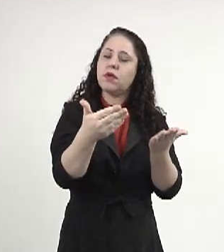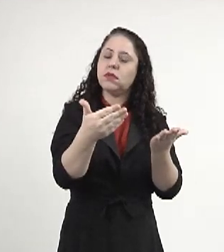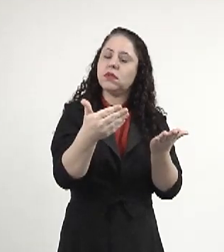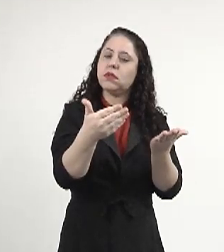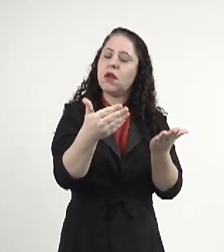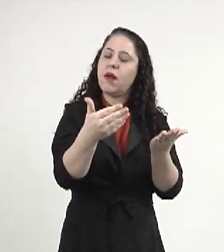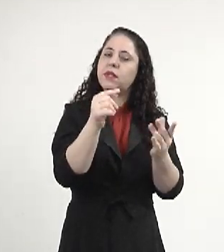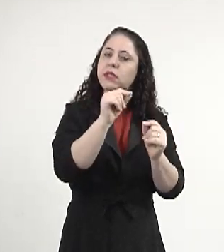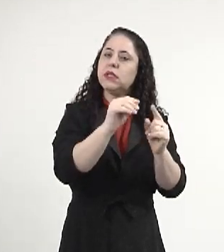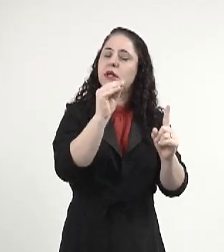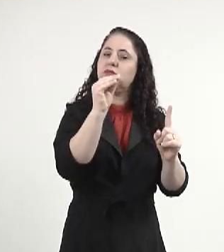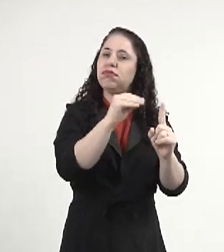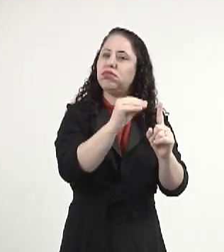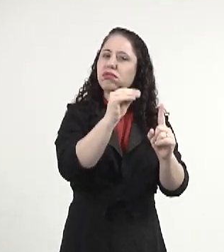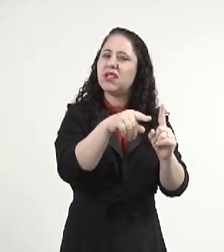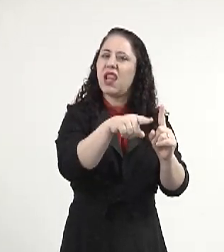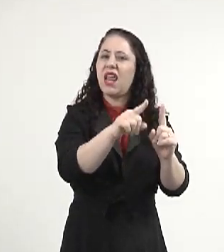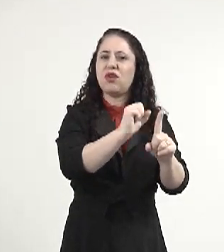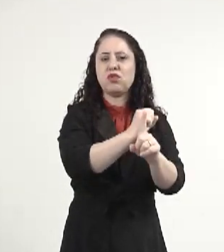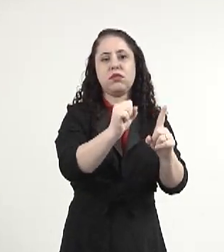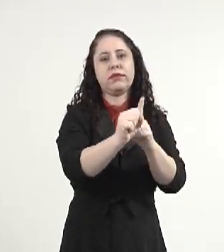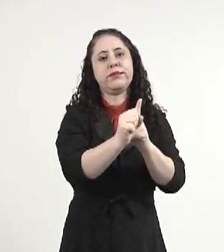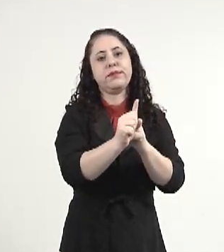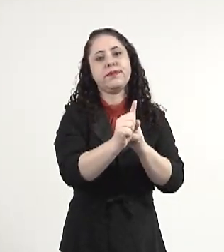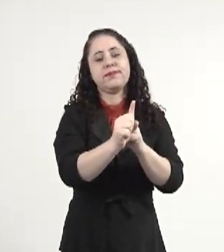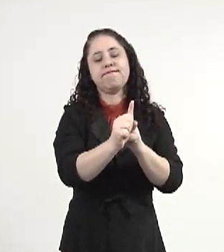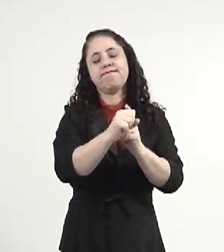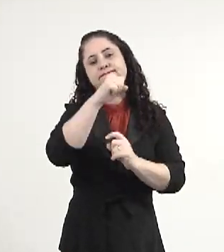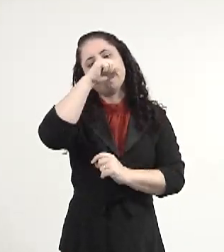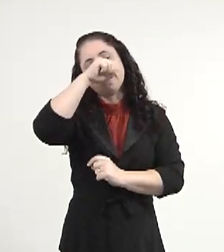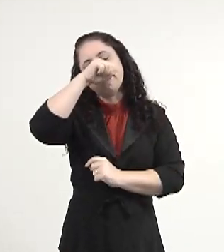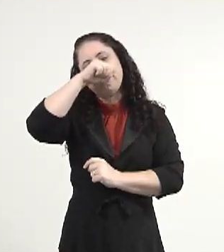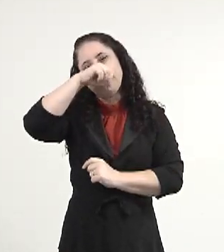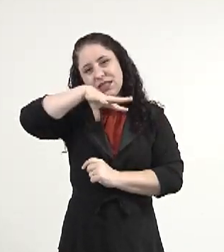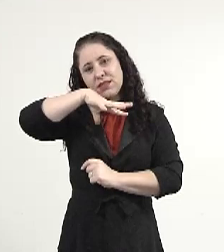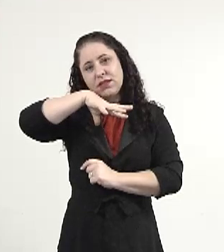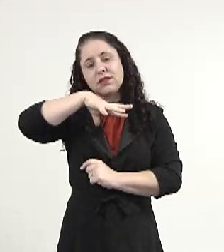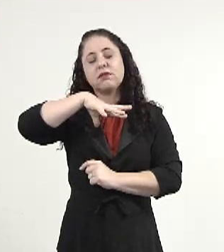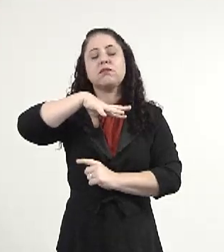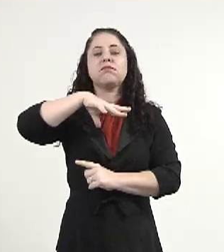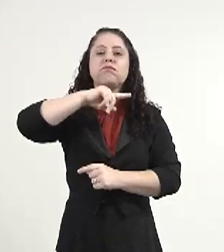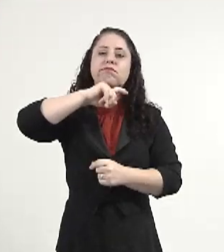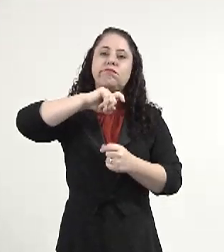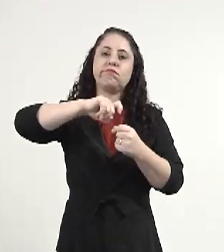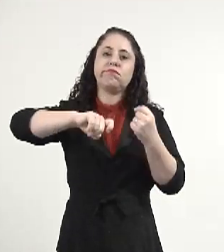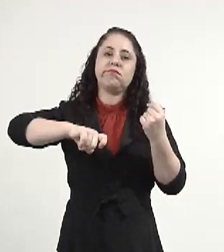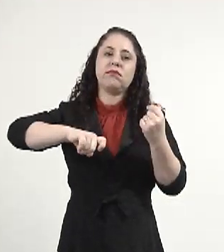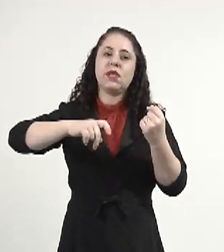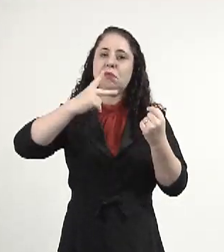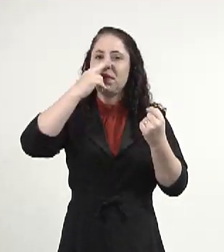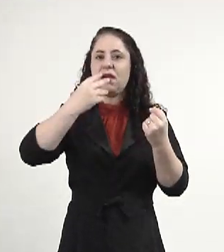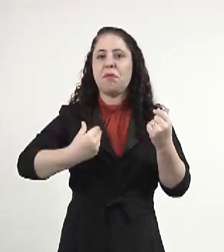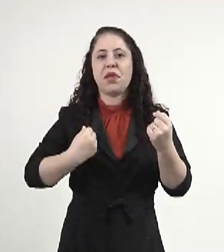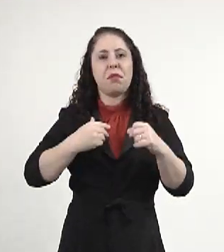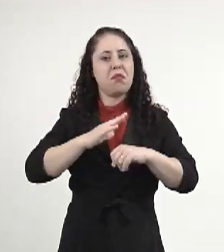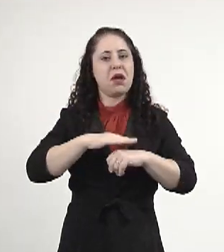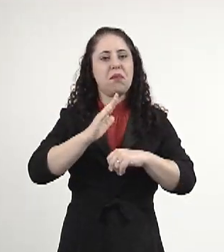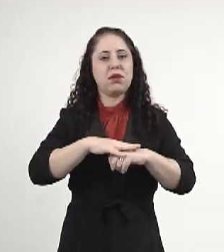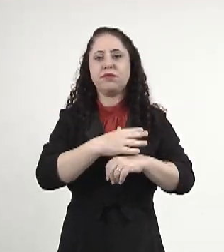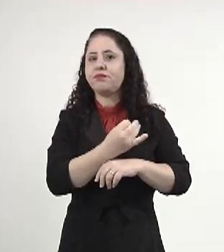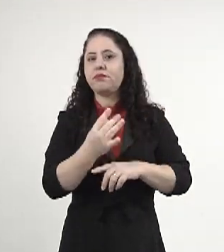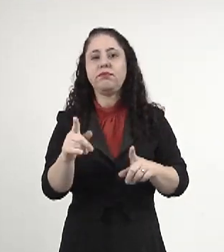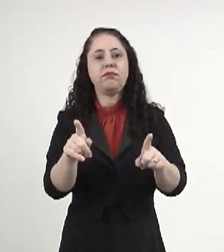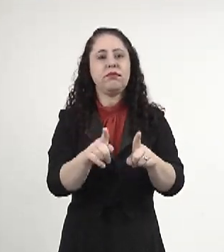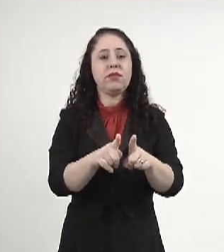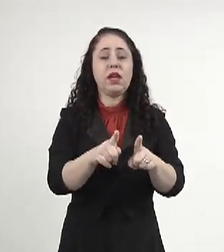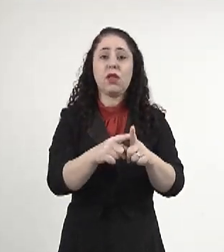de vulnerabilidade social, onde a violência ela se faz mais presente e onde